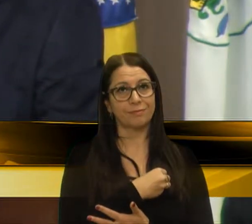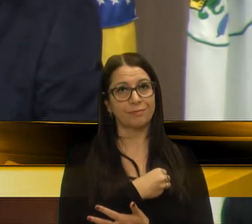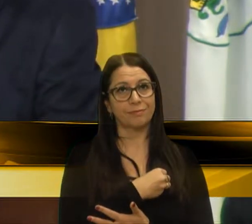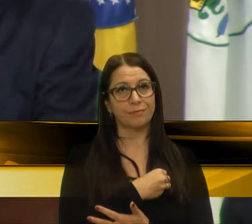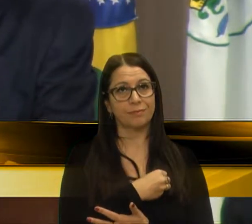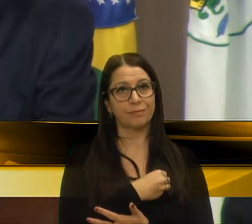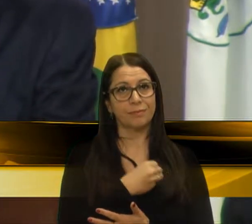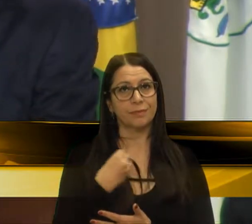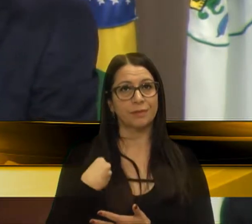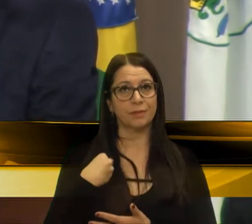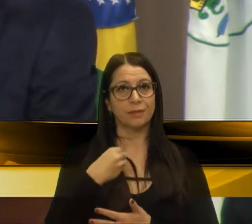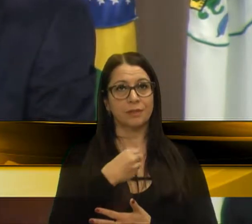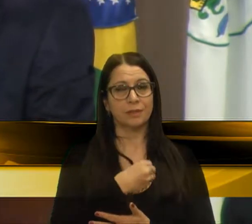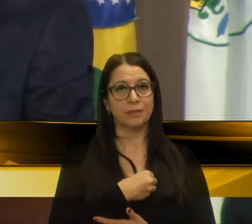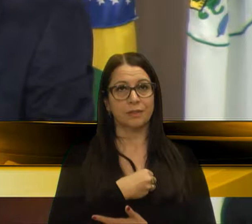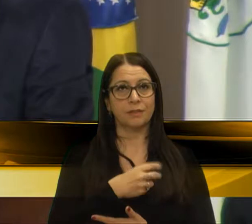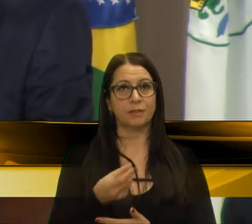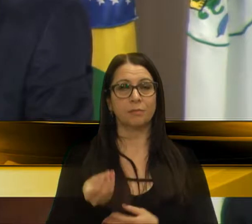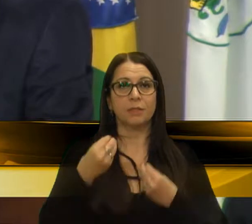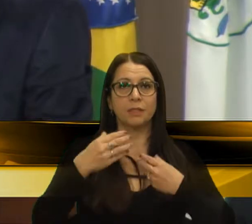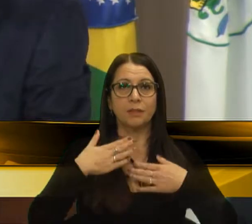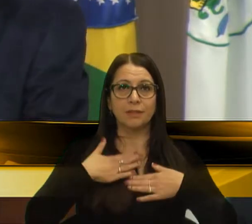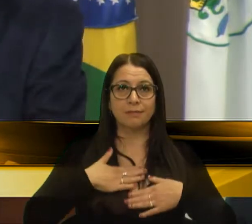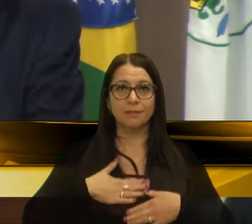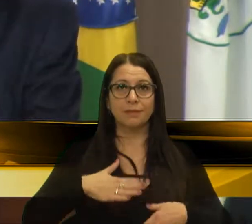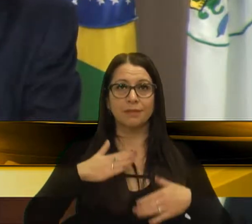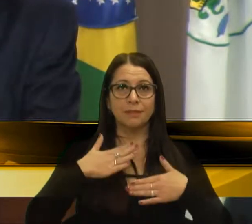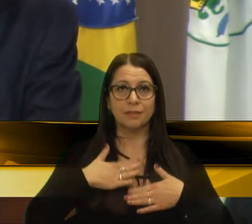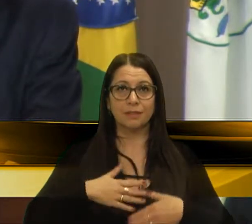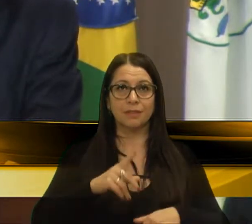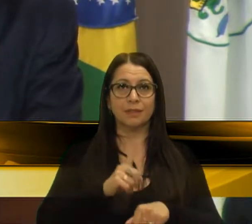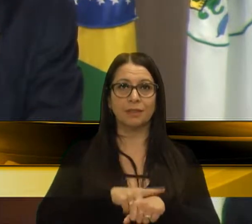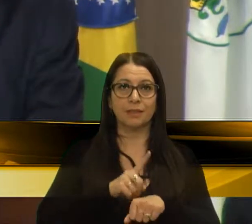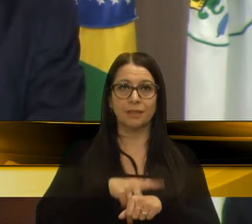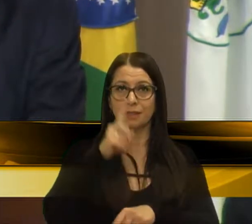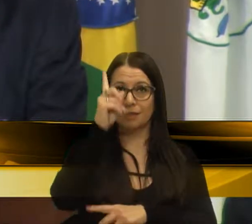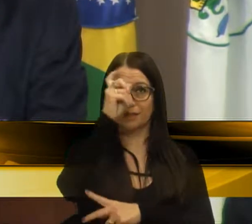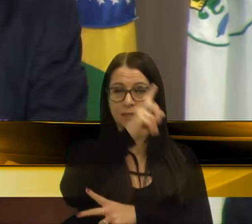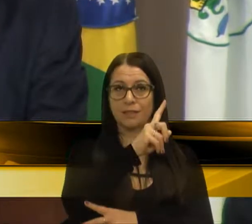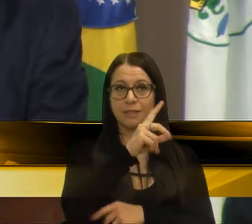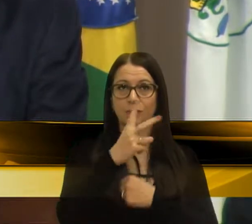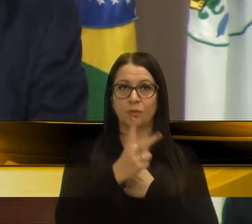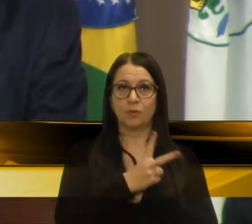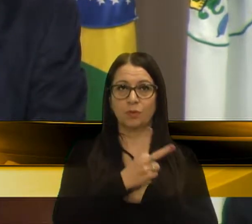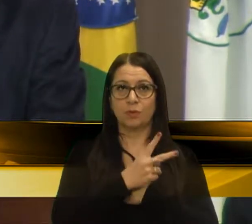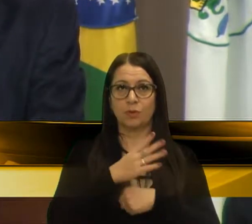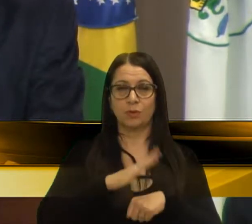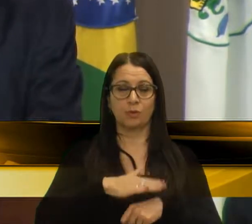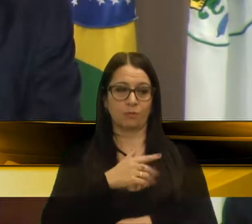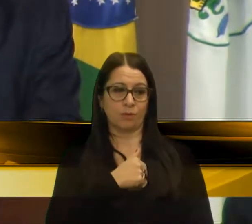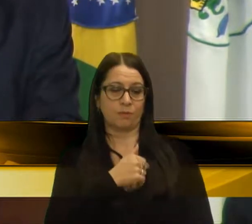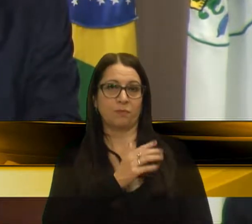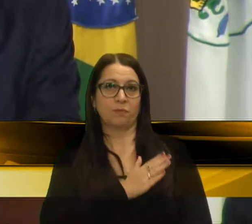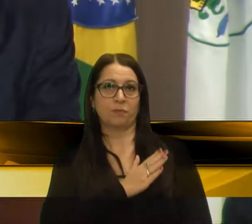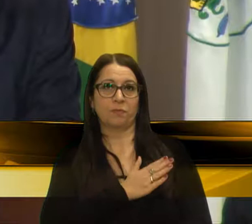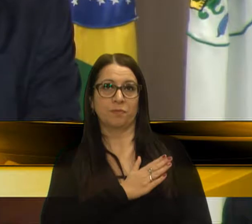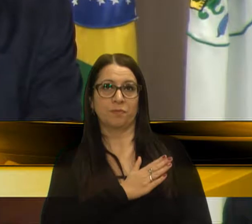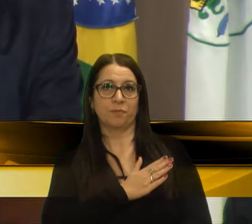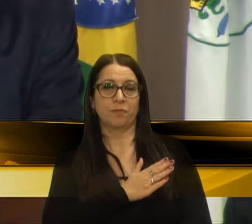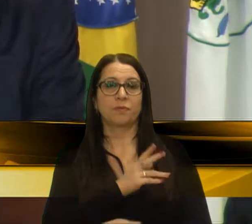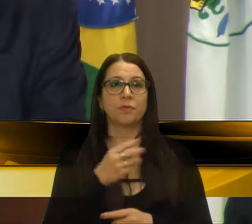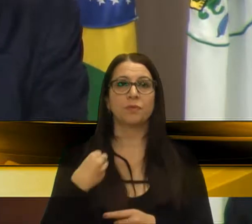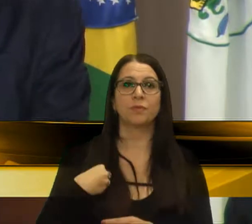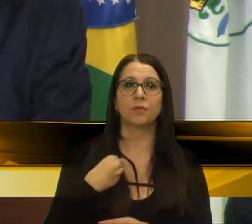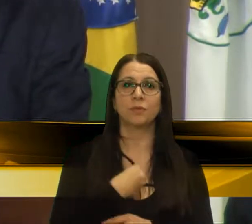Um doutor que me passou essa tranquilidade no momento difícil, o doutor que cuidou do meu relógio. E por que não dizer o doutor